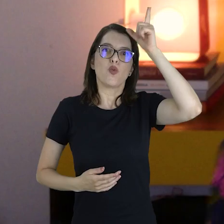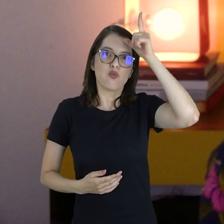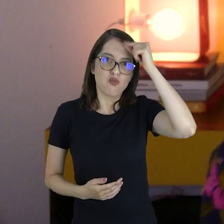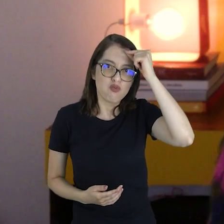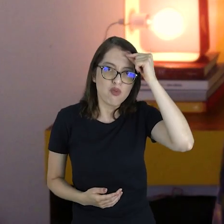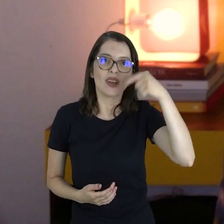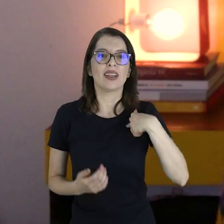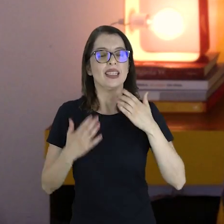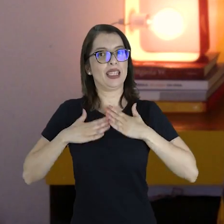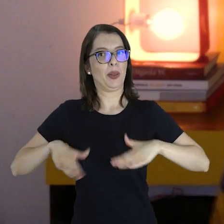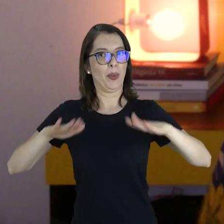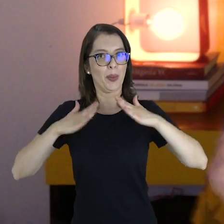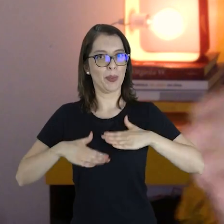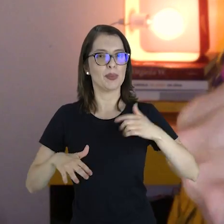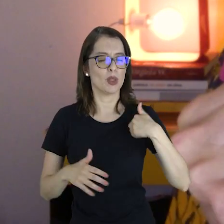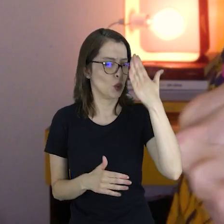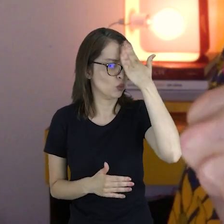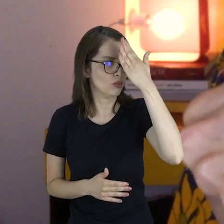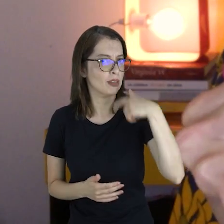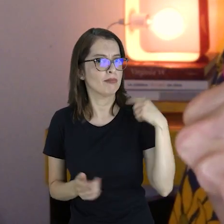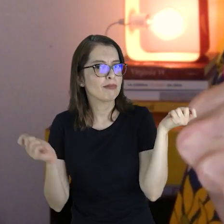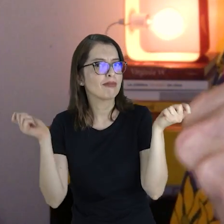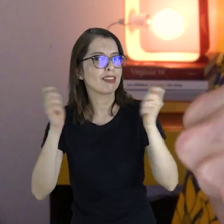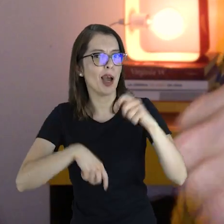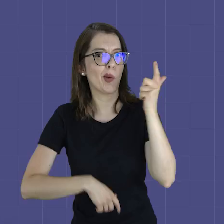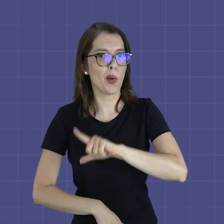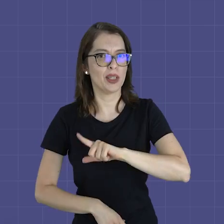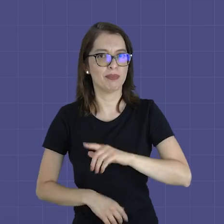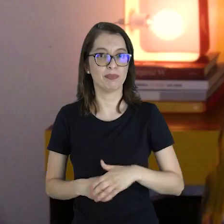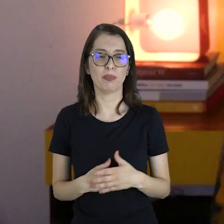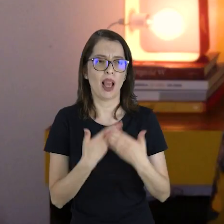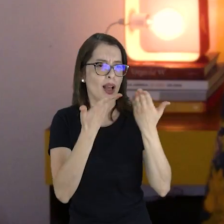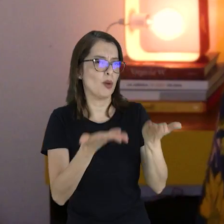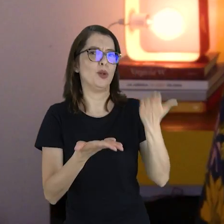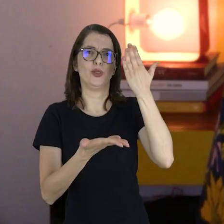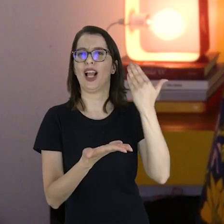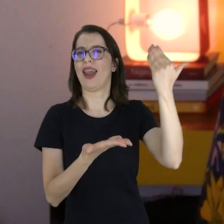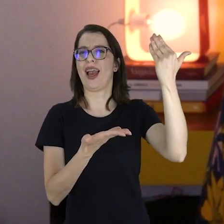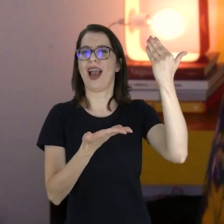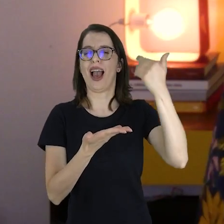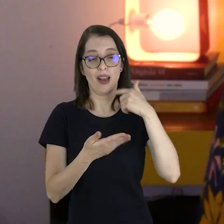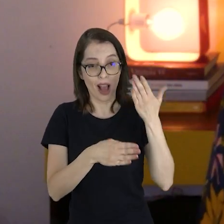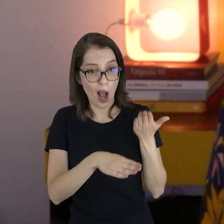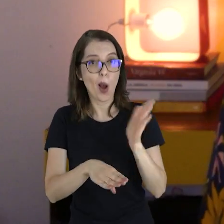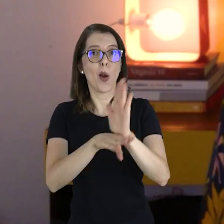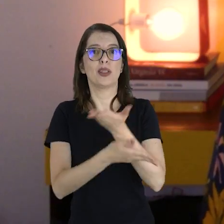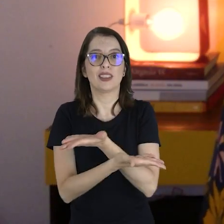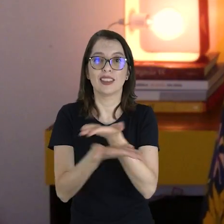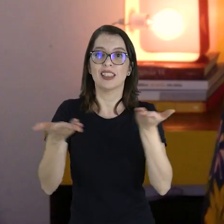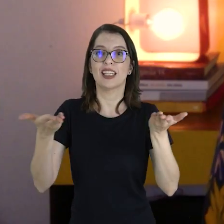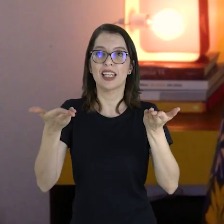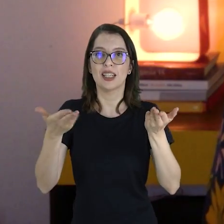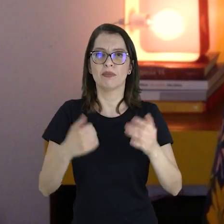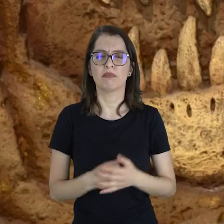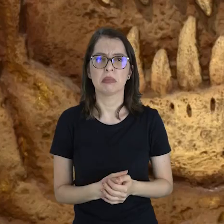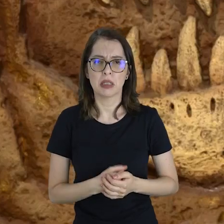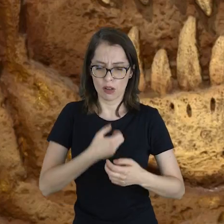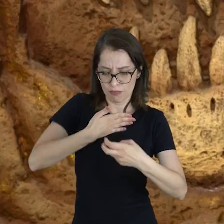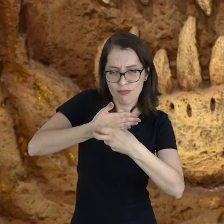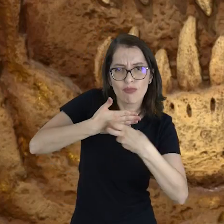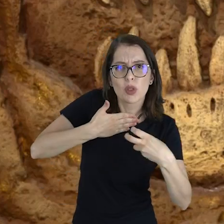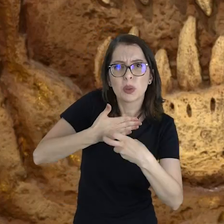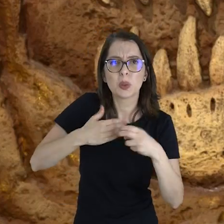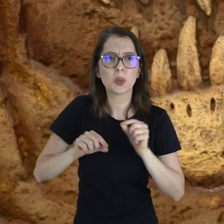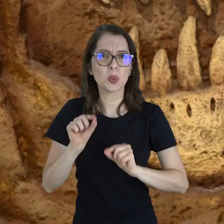ufa, gente, tô mais tranquila. Sei que estamos em boas mãos. Diz aí, minha xará, conta pra gente. Afinal, o